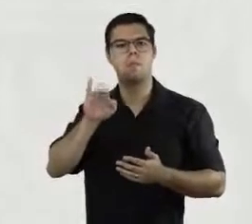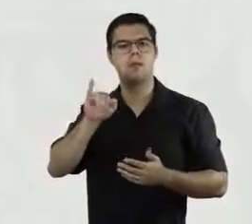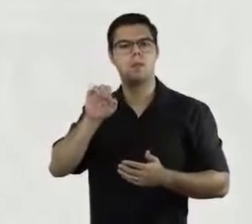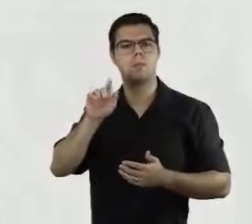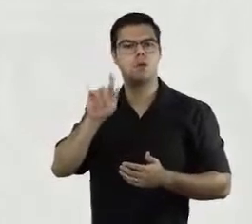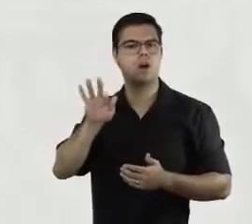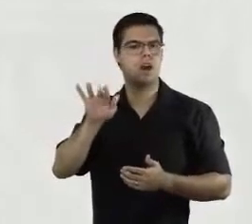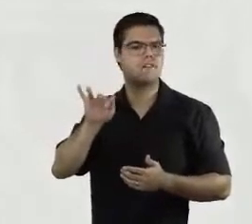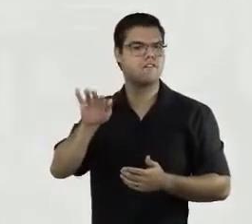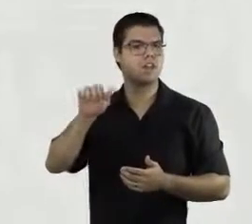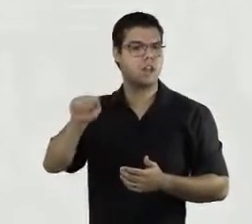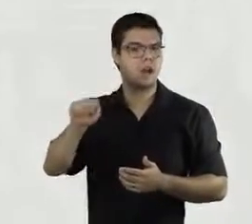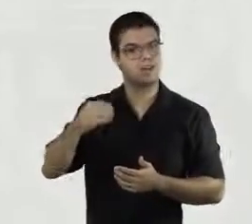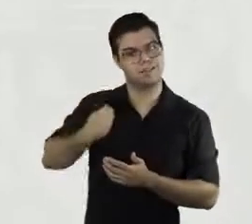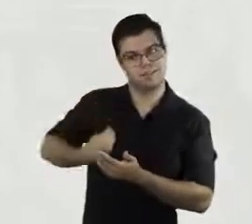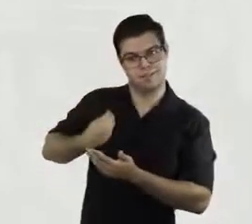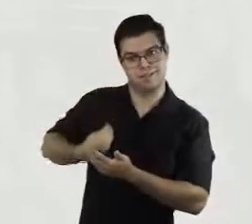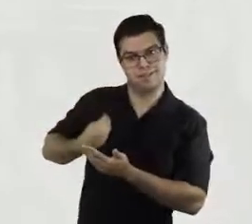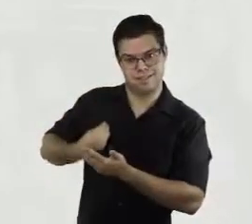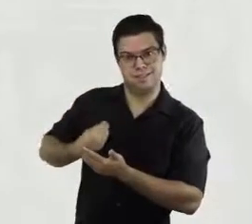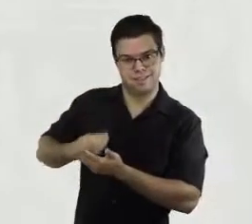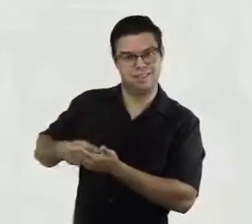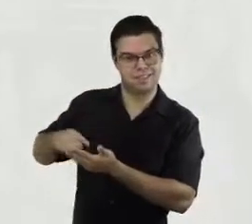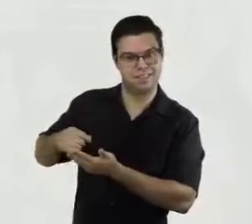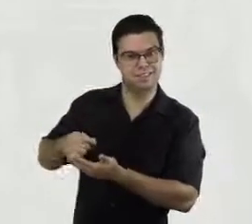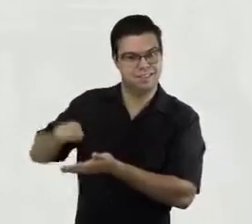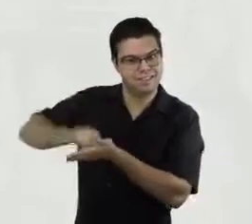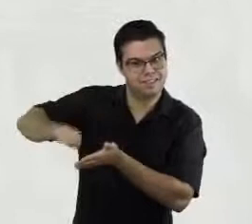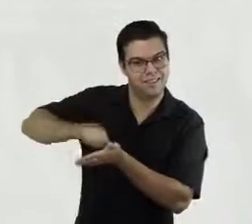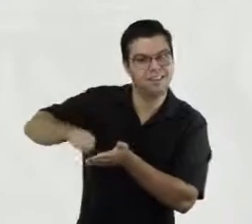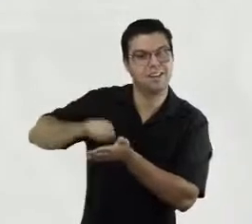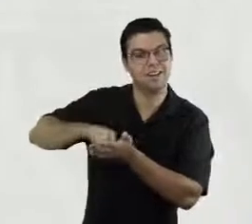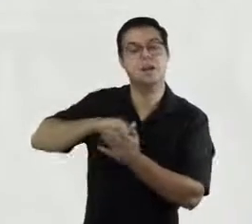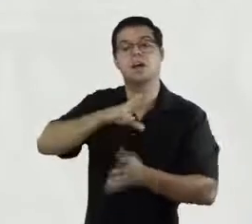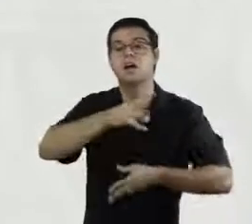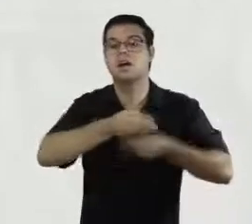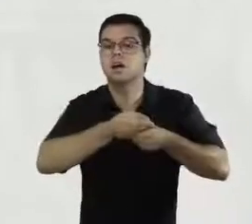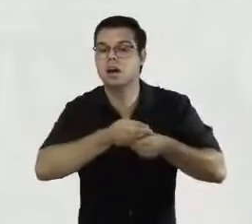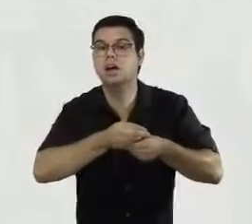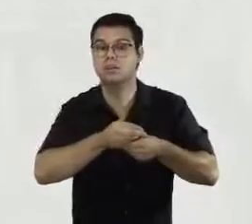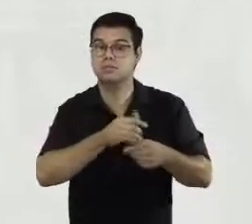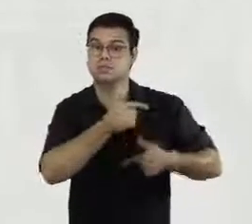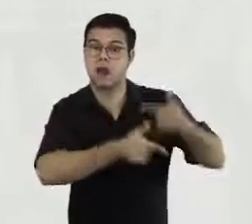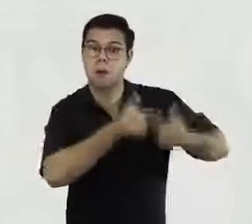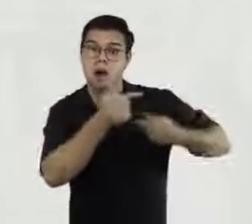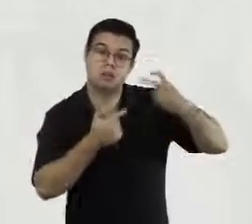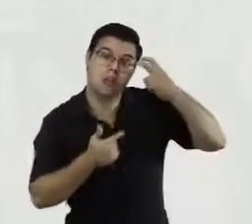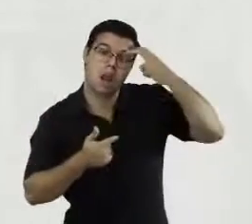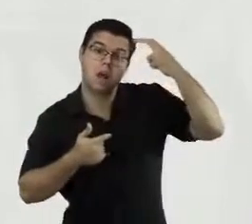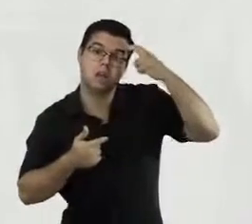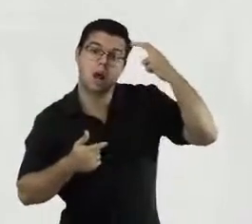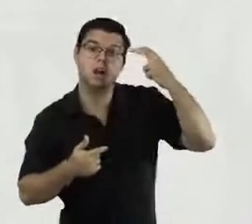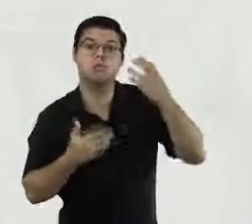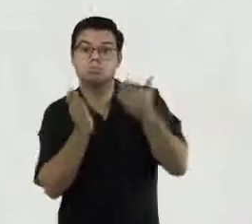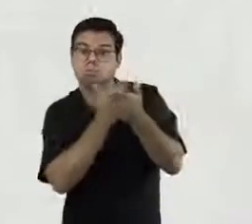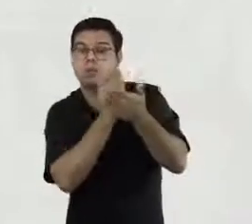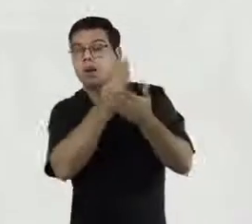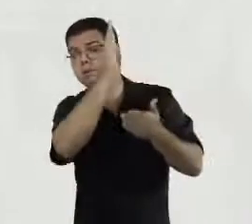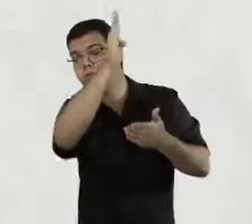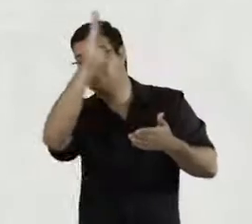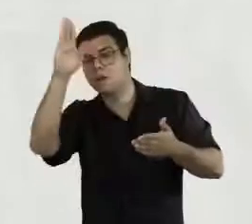análise biográfica é somada à lista bibliográfica dos trabalhos intelectuais do